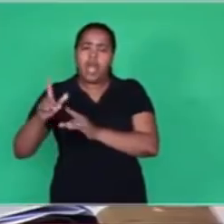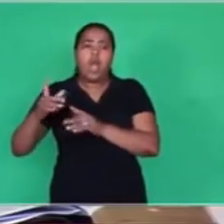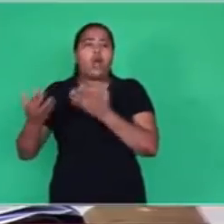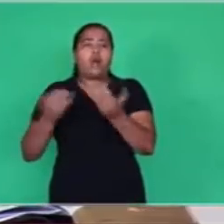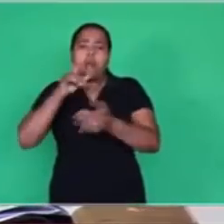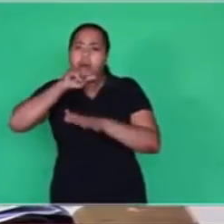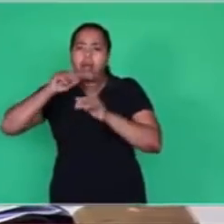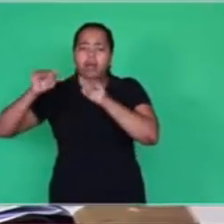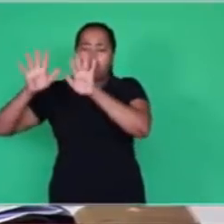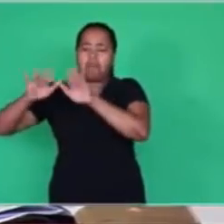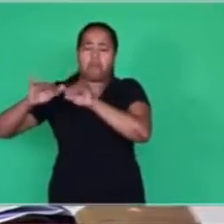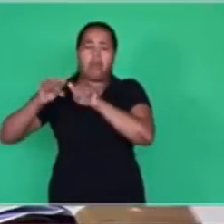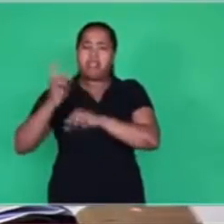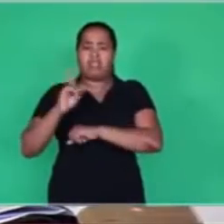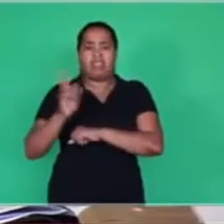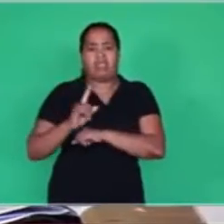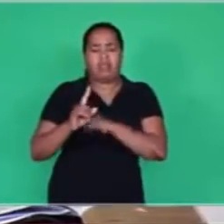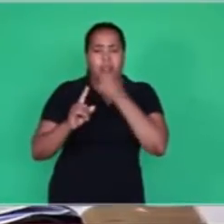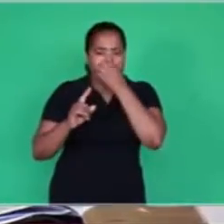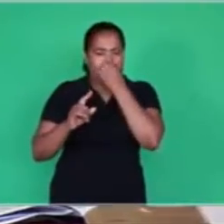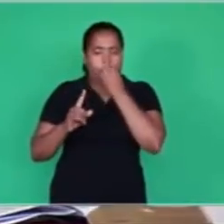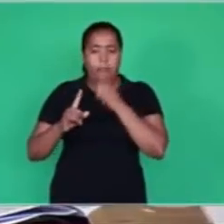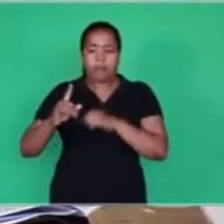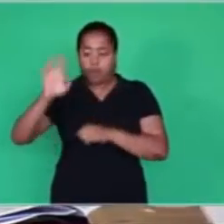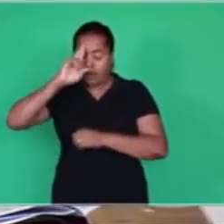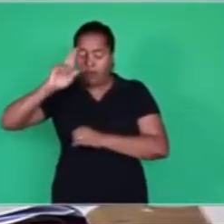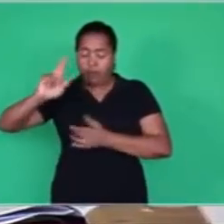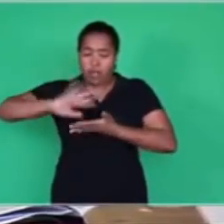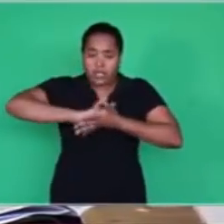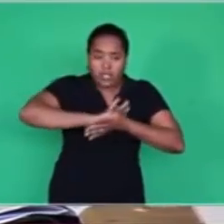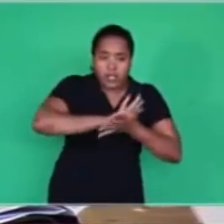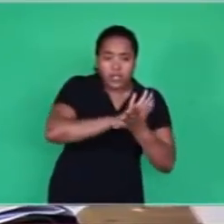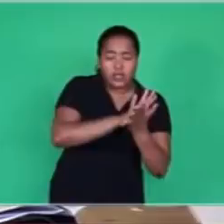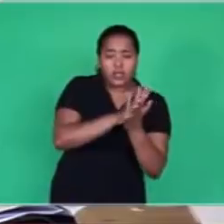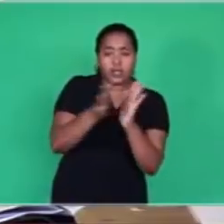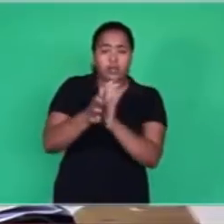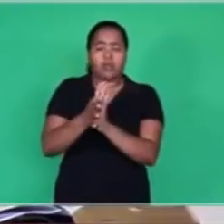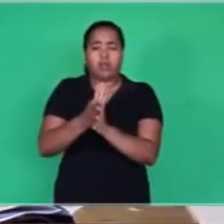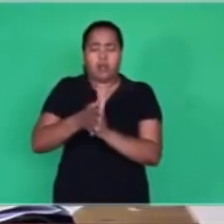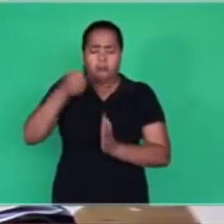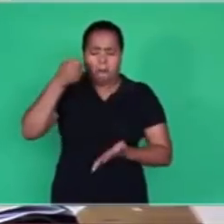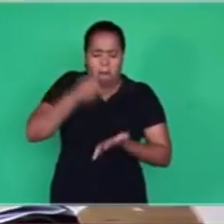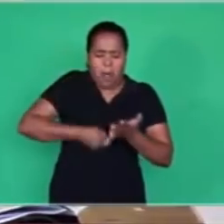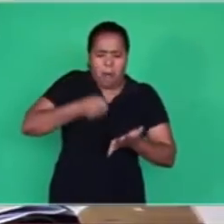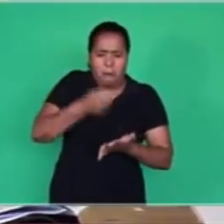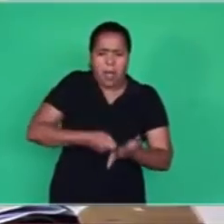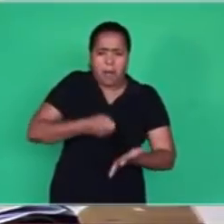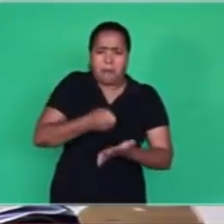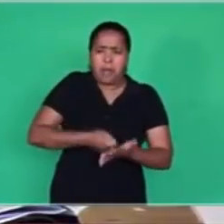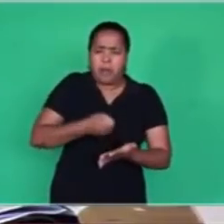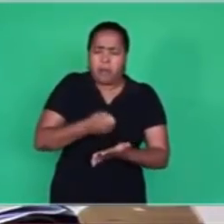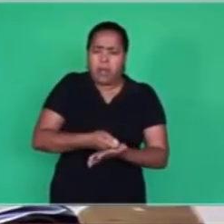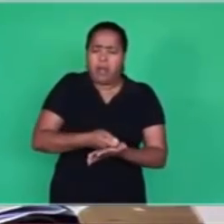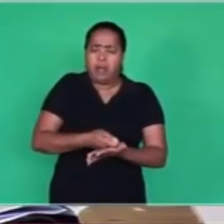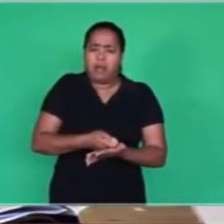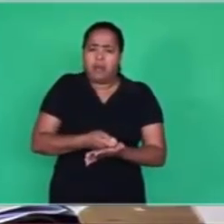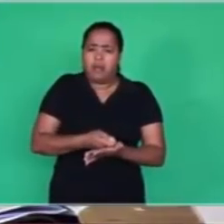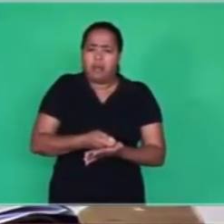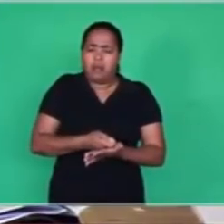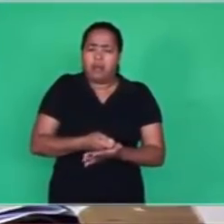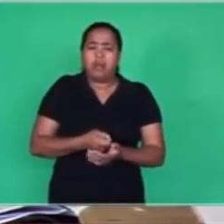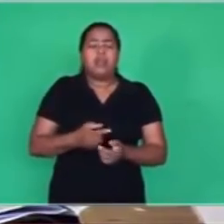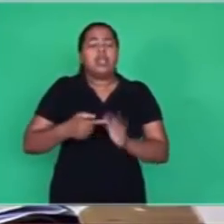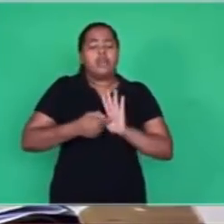nisso. Ele vai destruir. E ele vai destruir com uma praga. E ele vai mostrar que carne nada